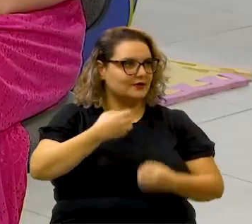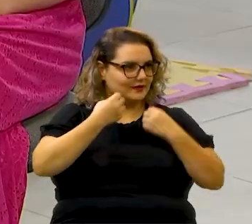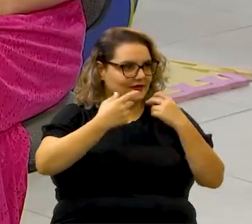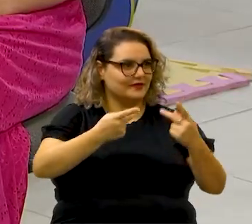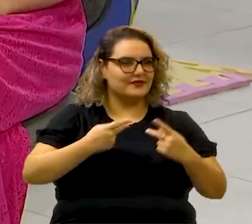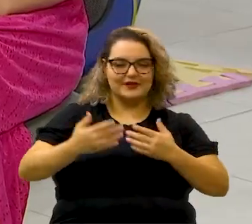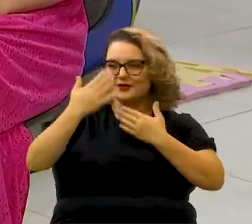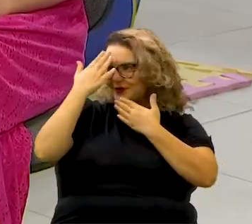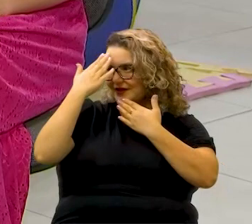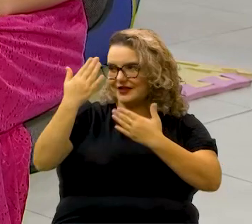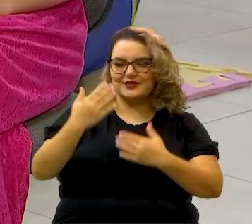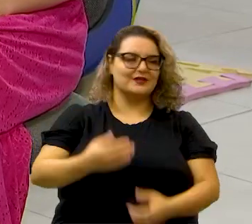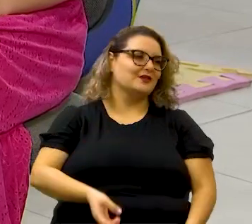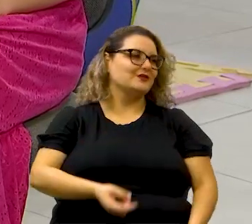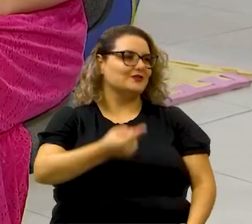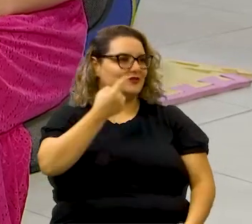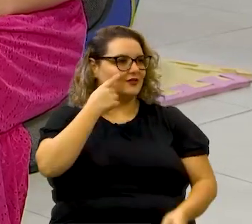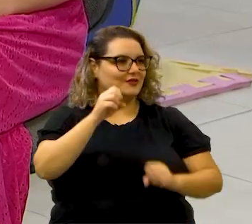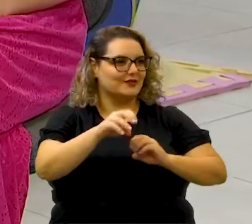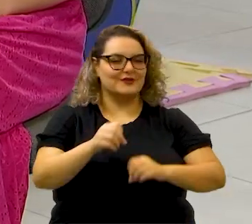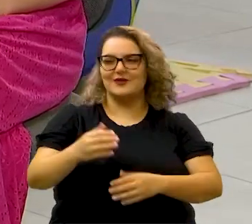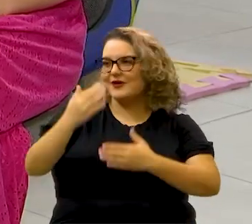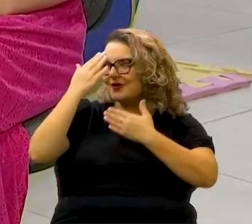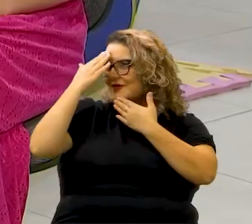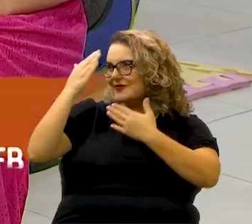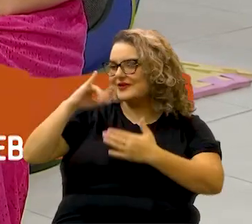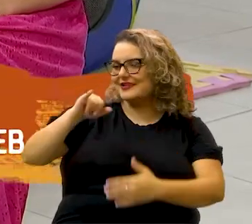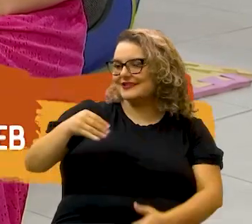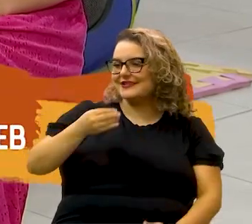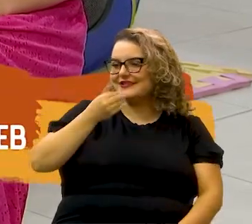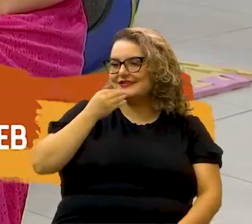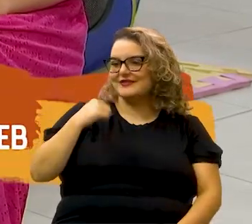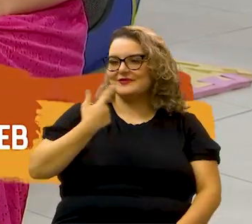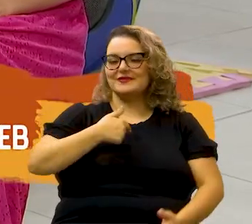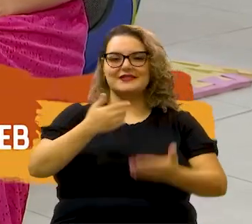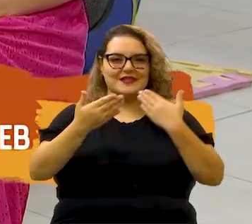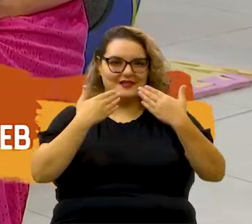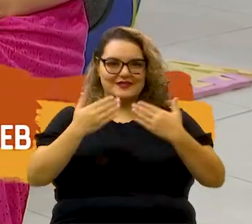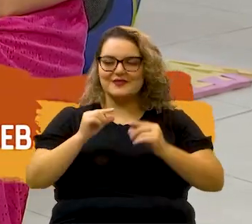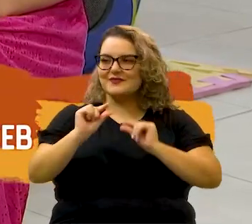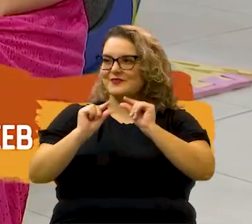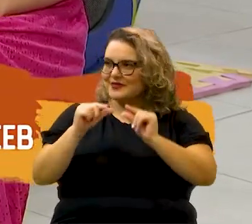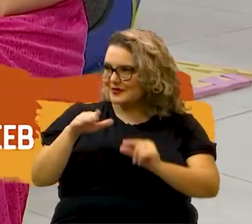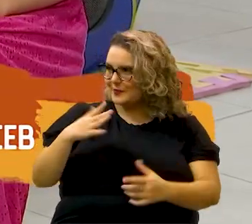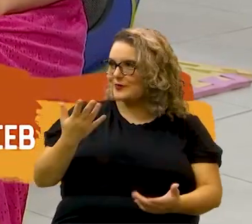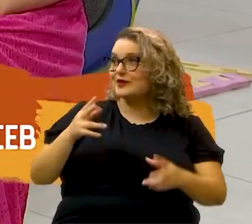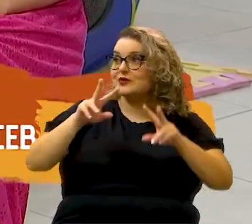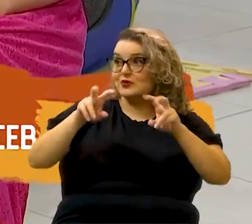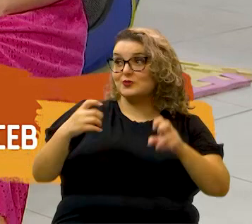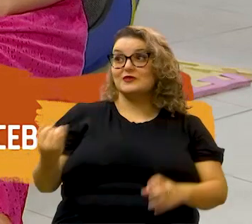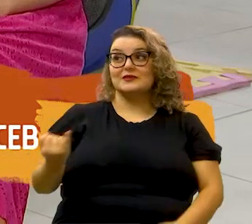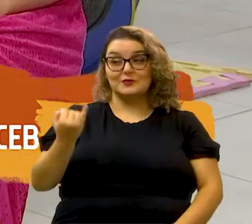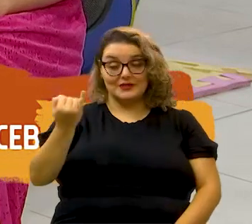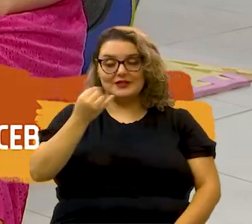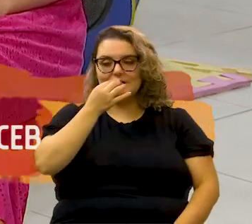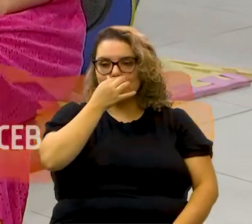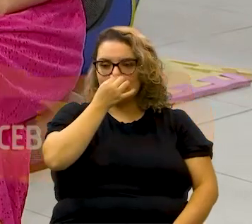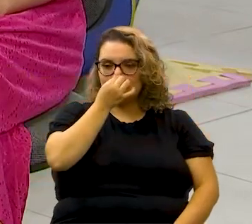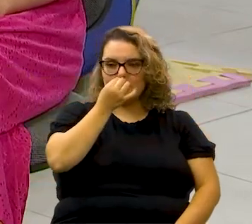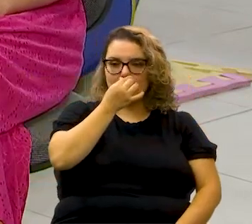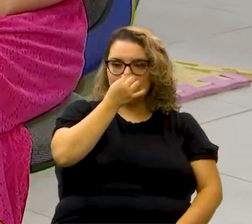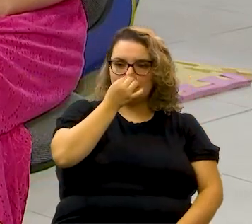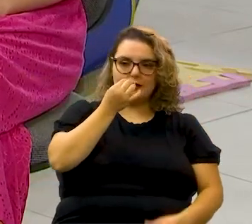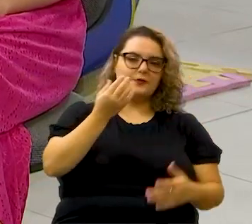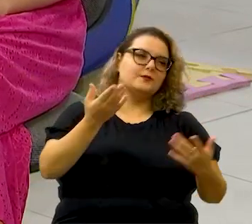a gente. Obrigada. Seja bem-vinda aqui ao quadro de Olho na Educação. Obrigada pela oportunidade também para a gente conversar um pouquinho mais sobre esse assunto